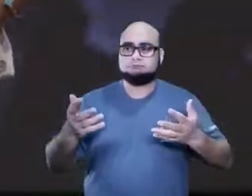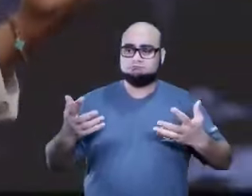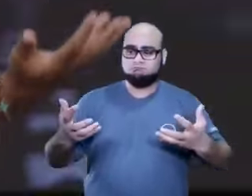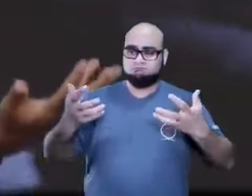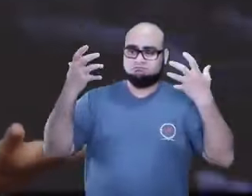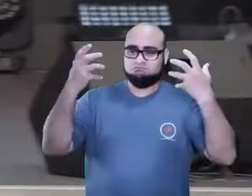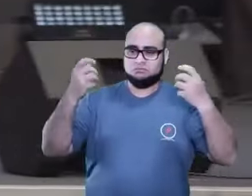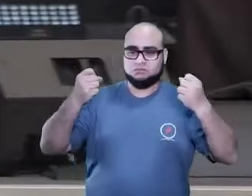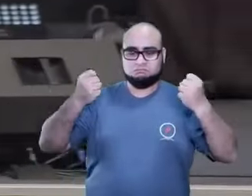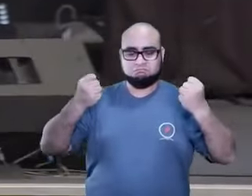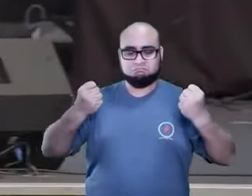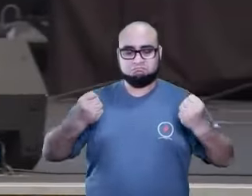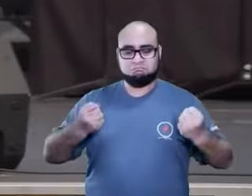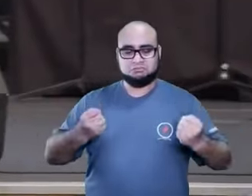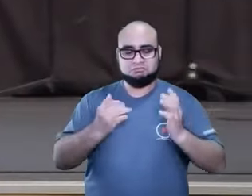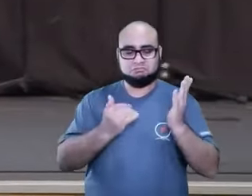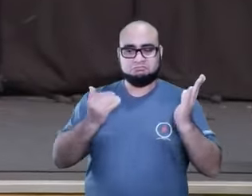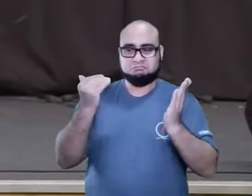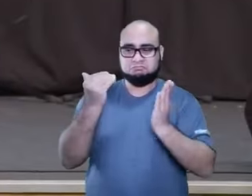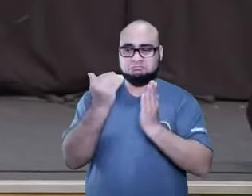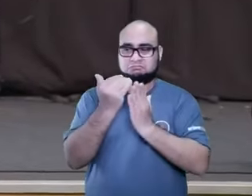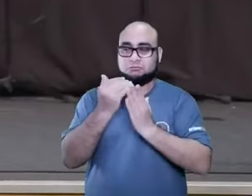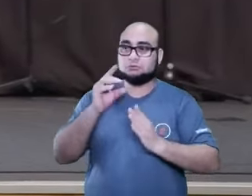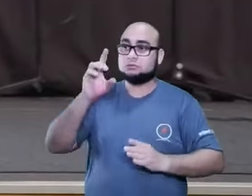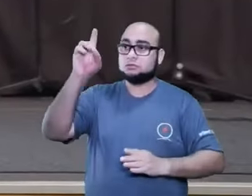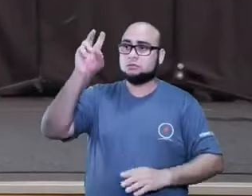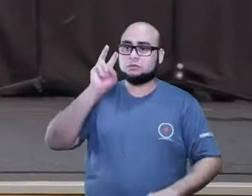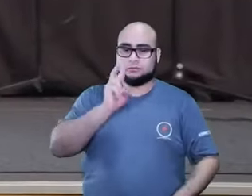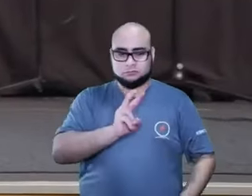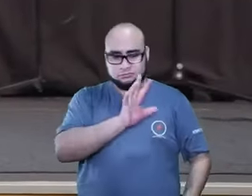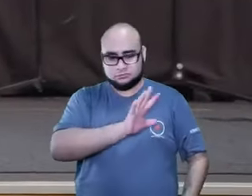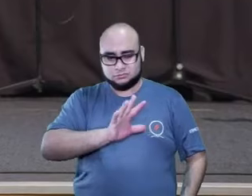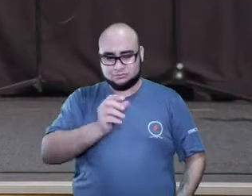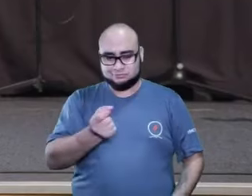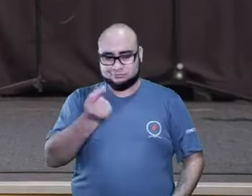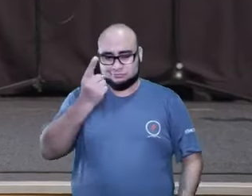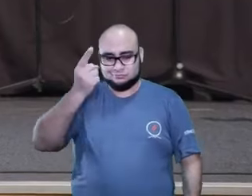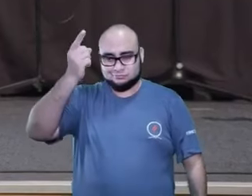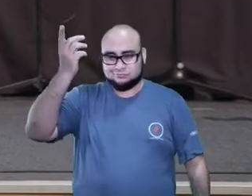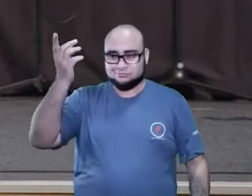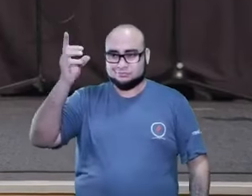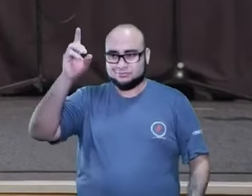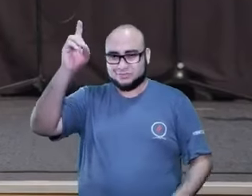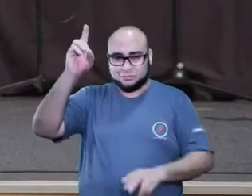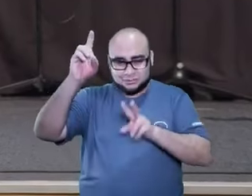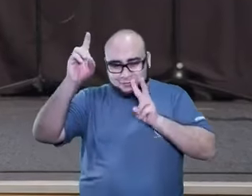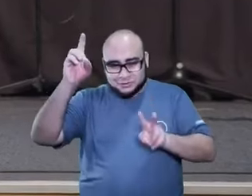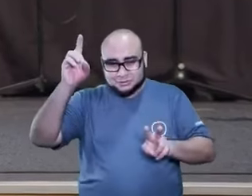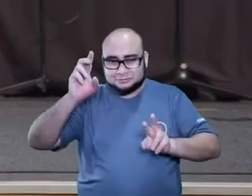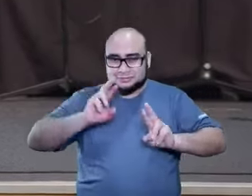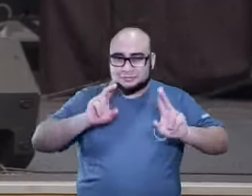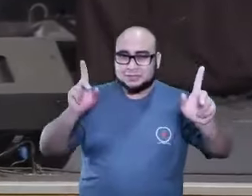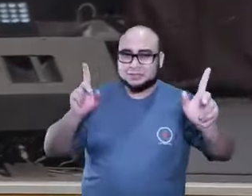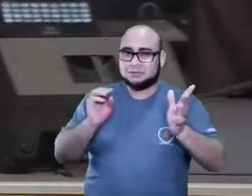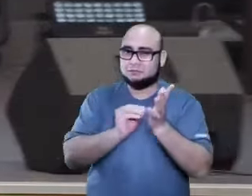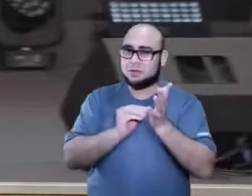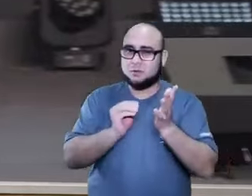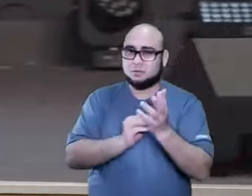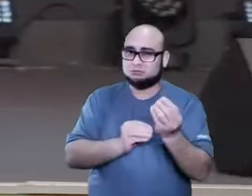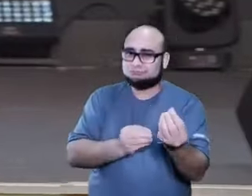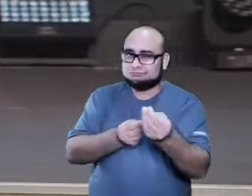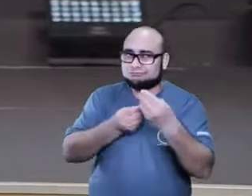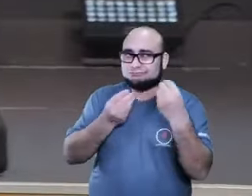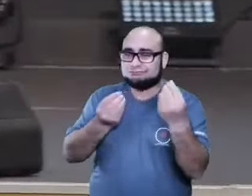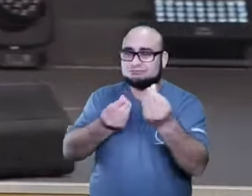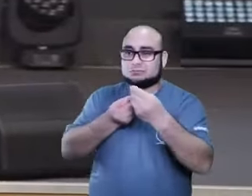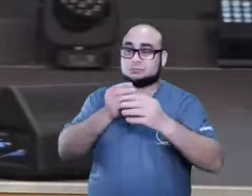que o Senhor coloca a gente na balança, a balança diz outra mensagem. Cuidado para que nós